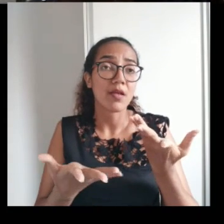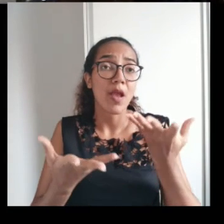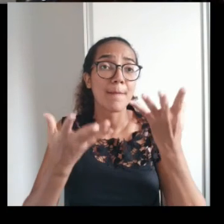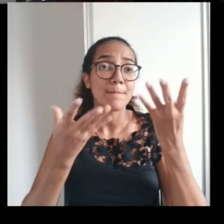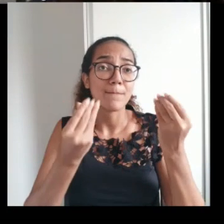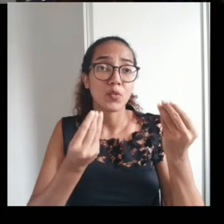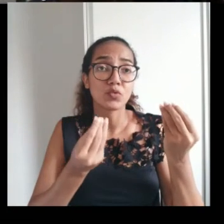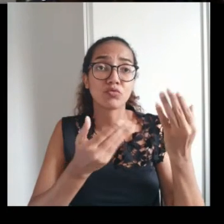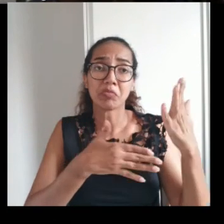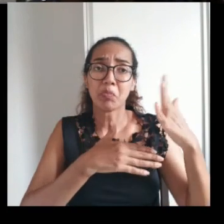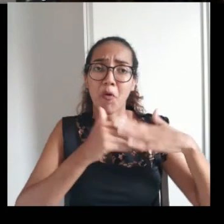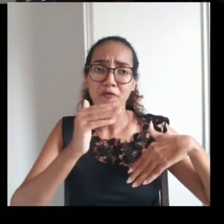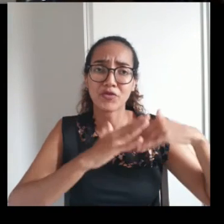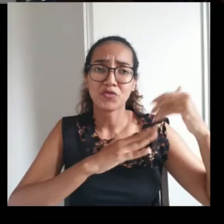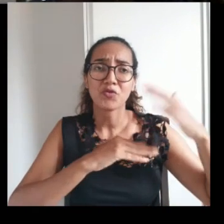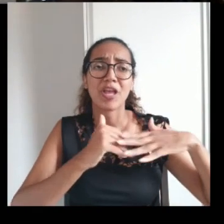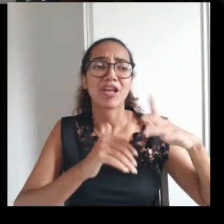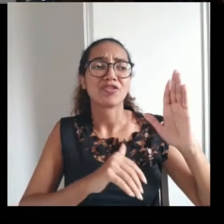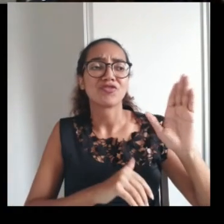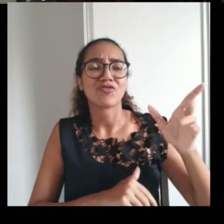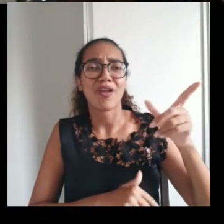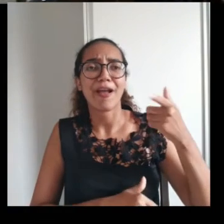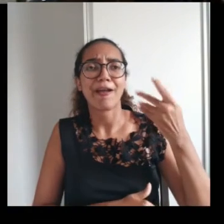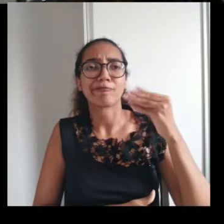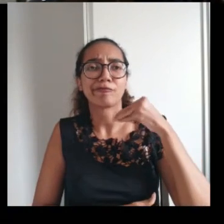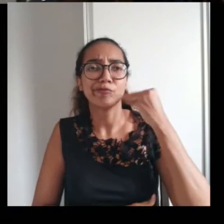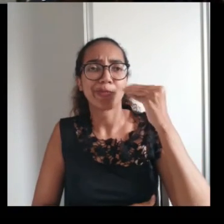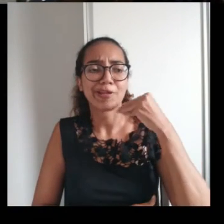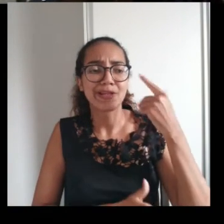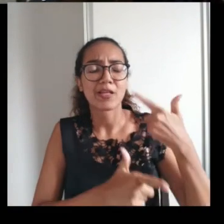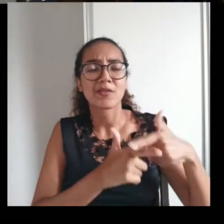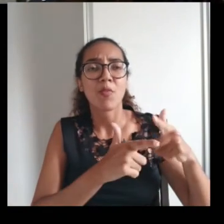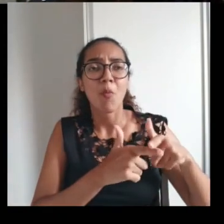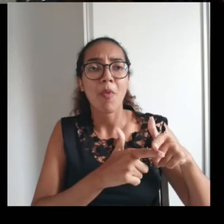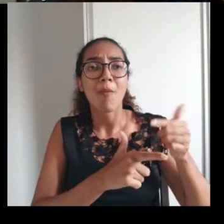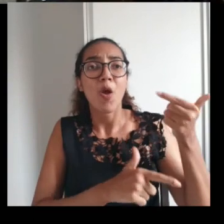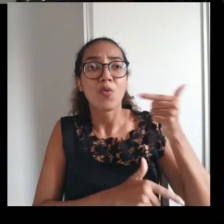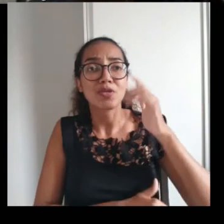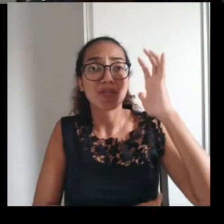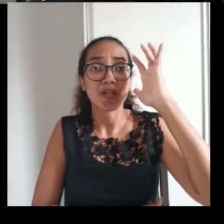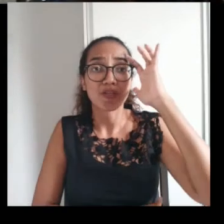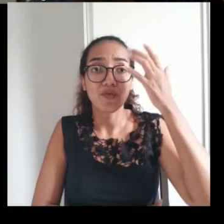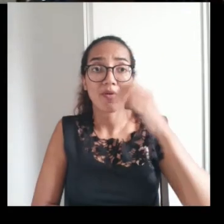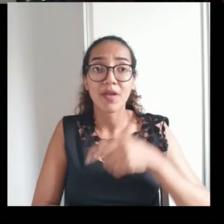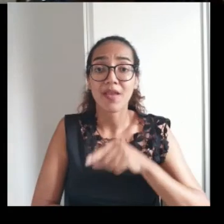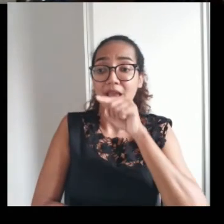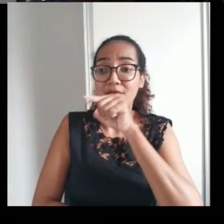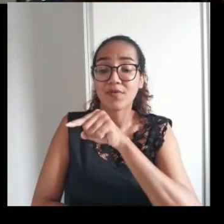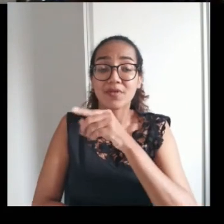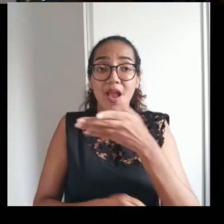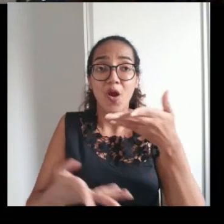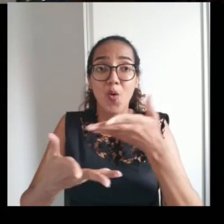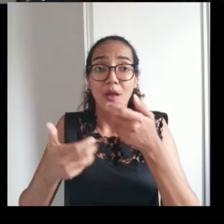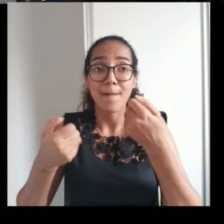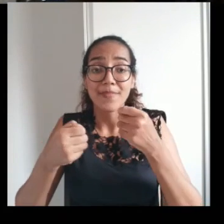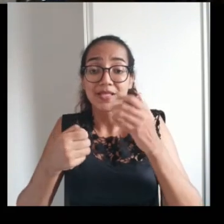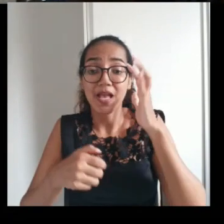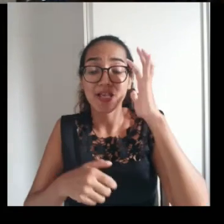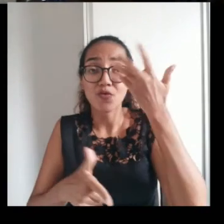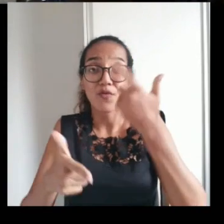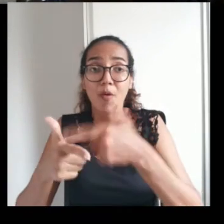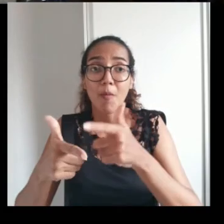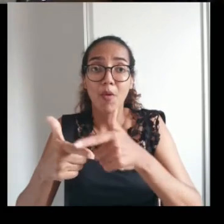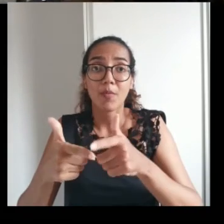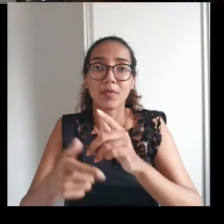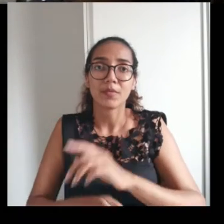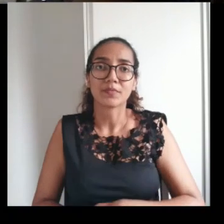já resolveram esse problema e aí você precisa resolver esse mesmo problema. É o caso que está aqui, ó, única instância de um objeto